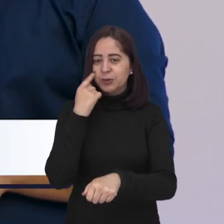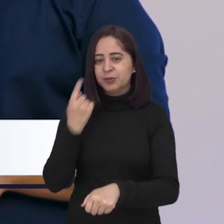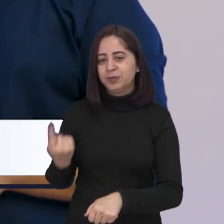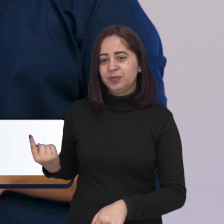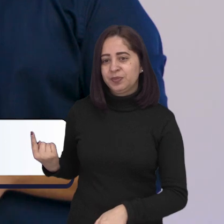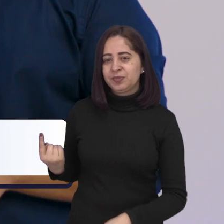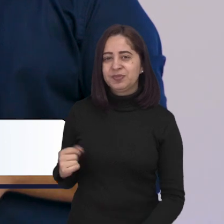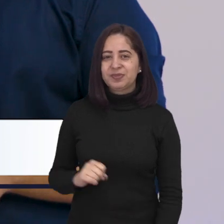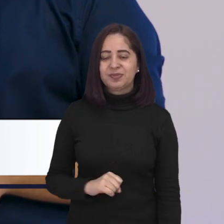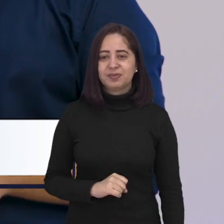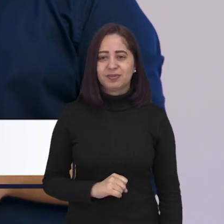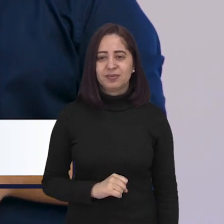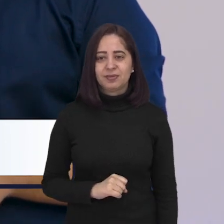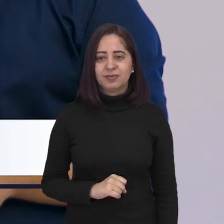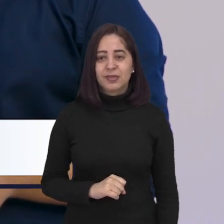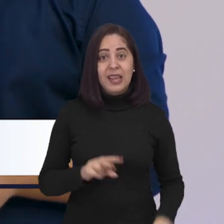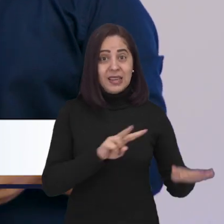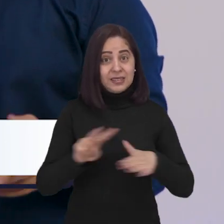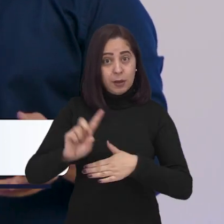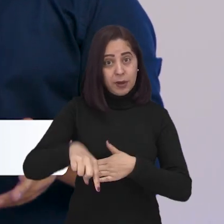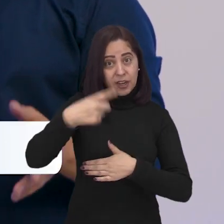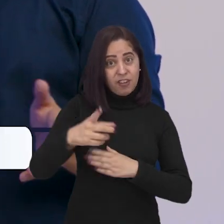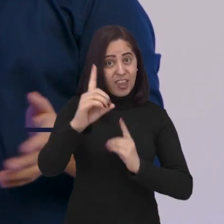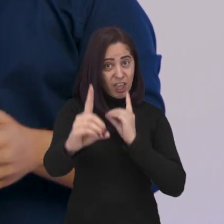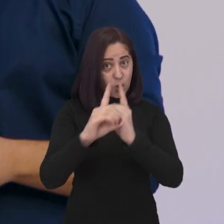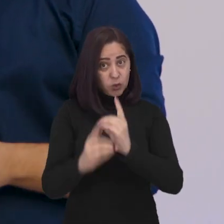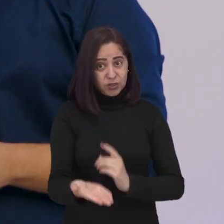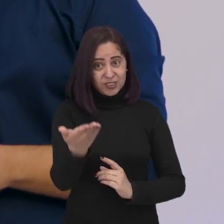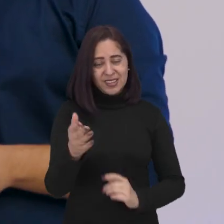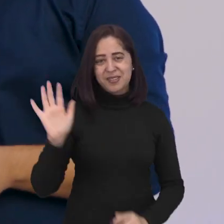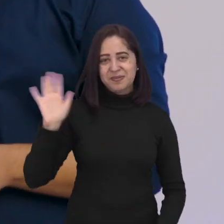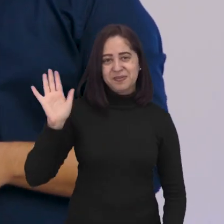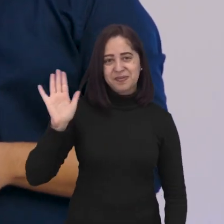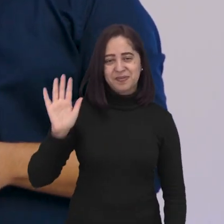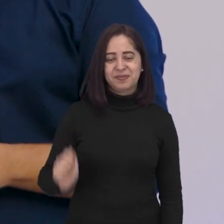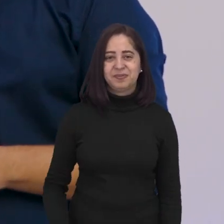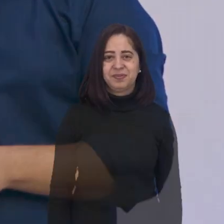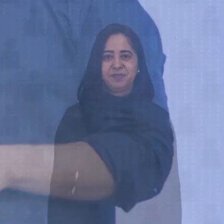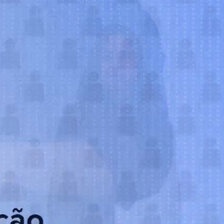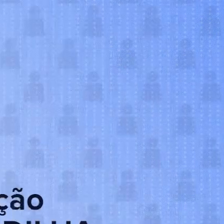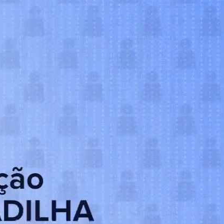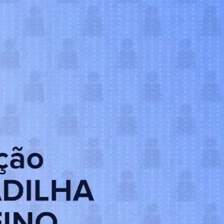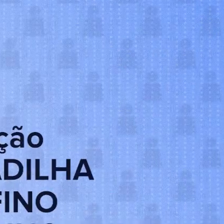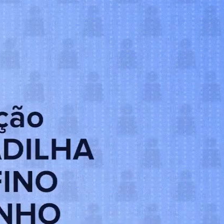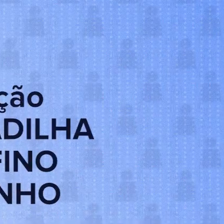em @TV Câmara SJC. Na semana que vem, eu tô de volta. Tchau, tchau.